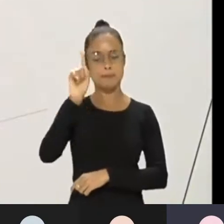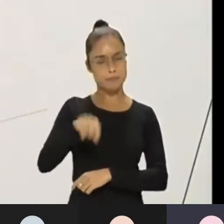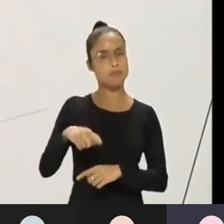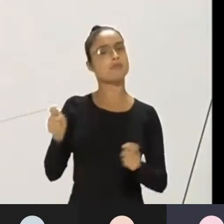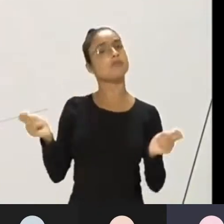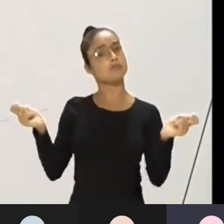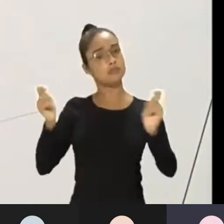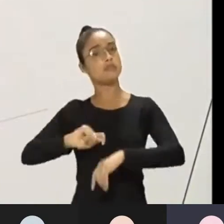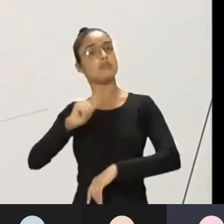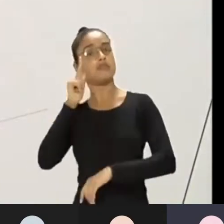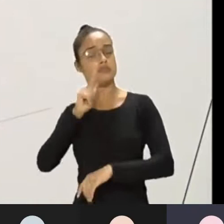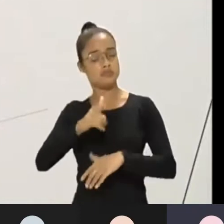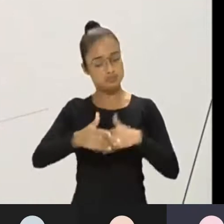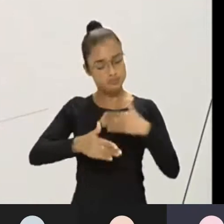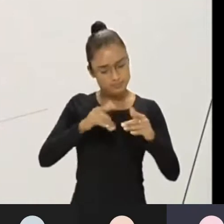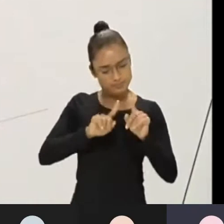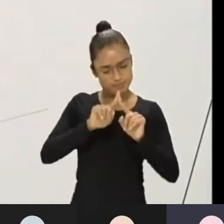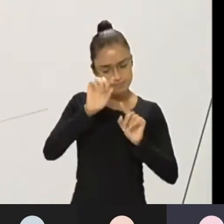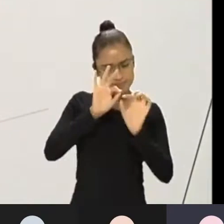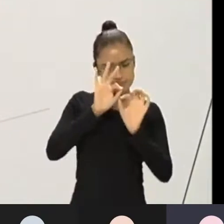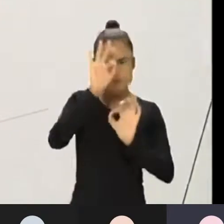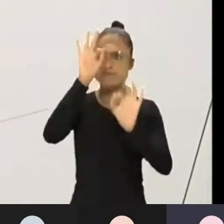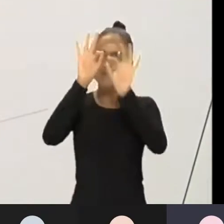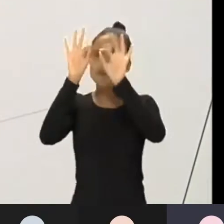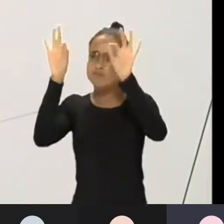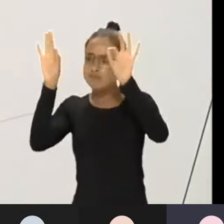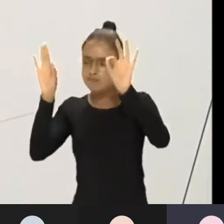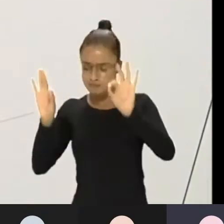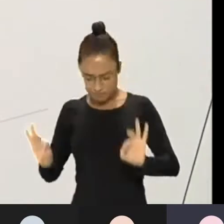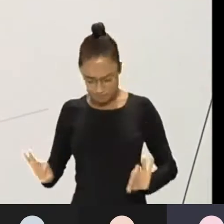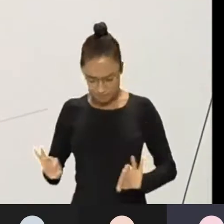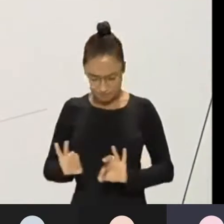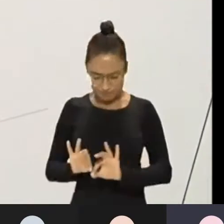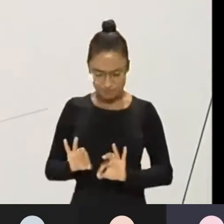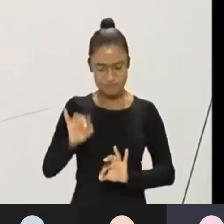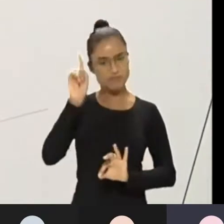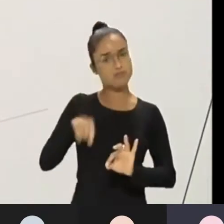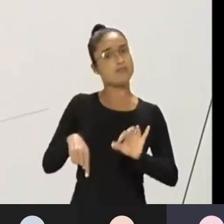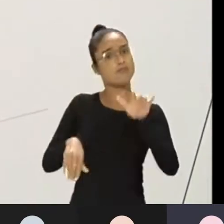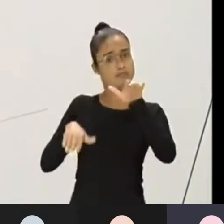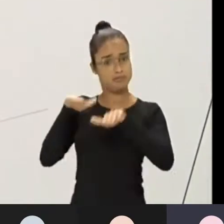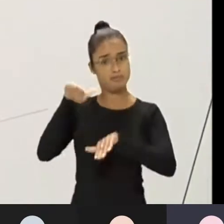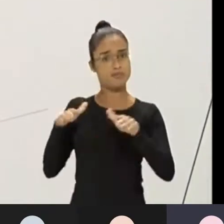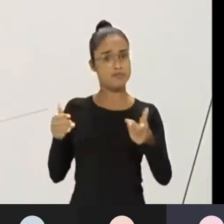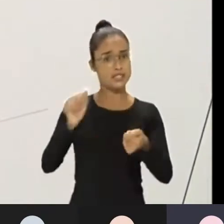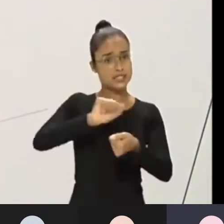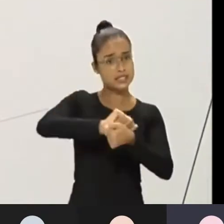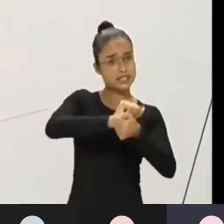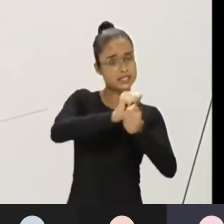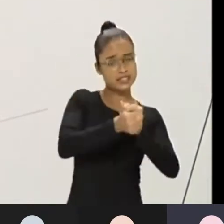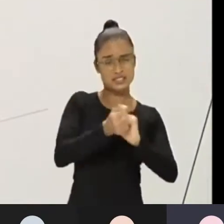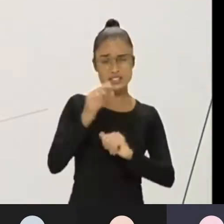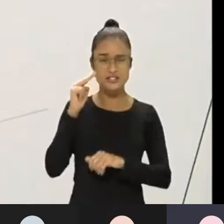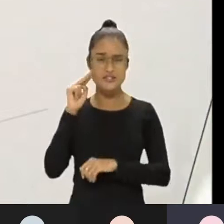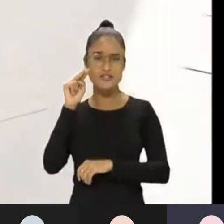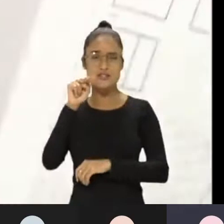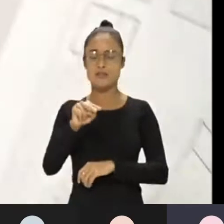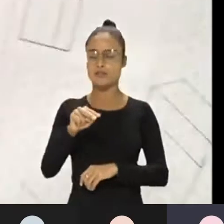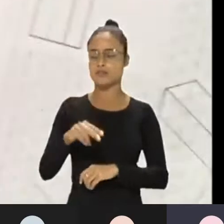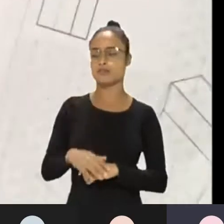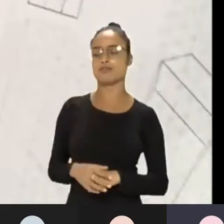com as medidas do modo como elas estão, numa escala compatível. E se você analisar, então,